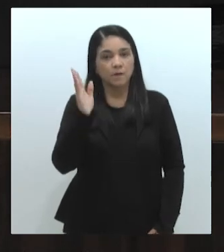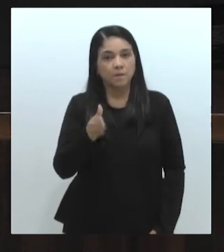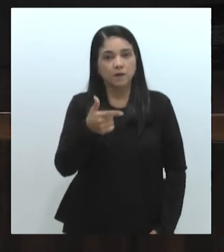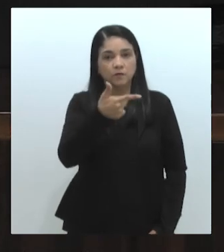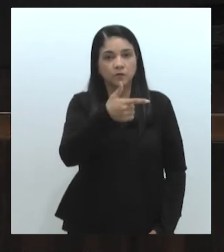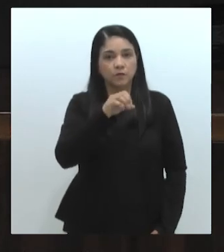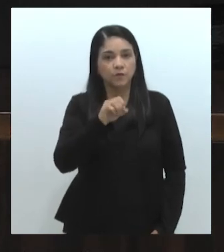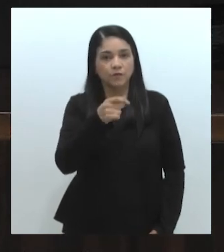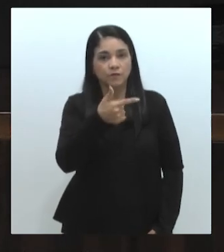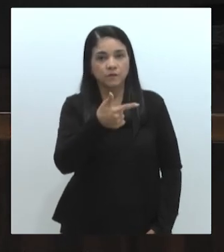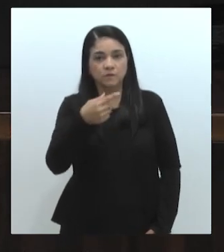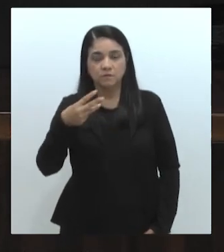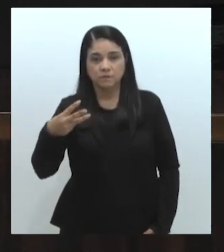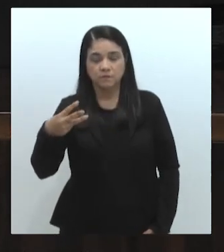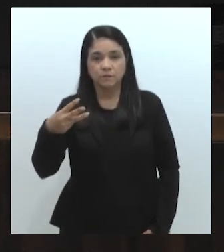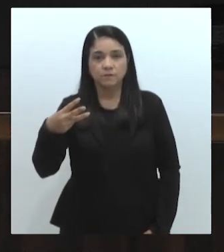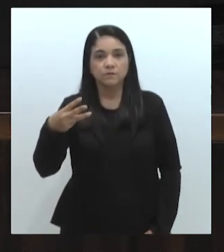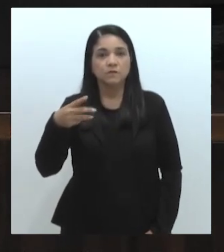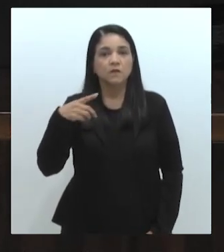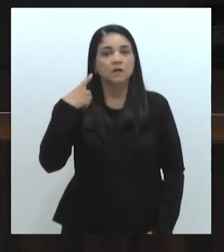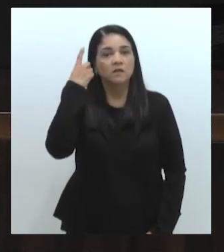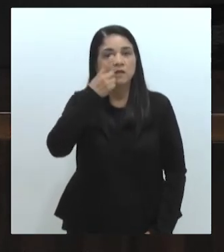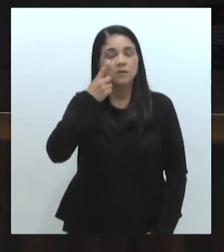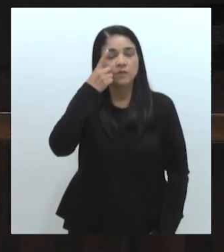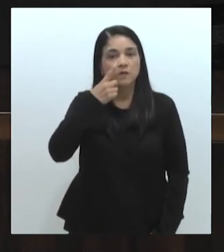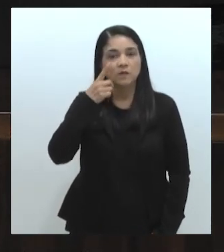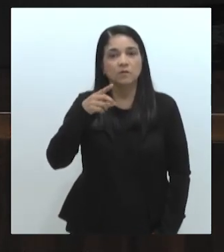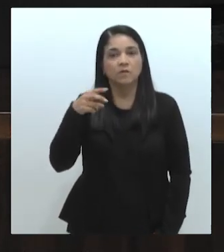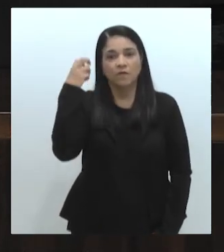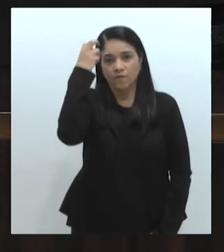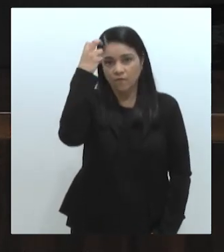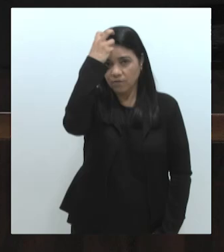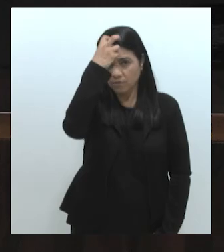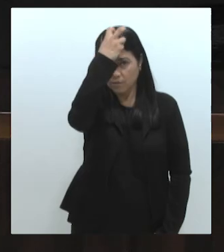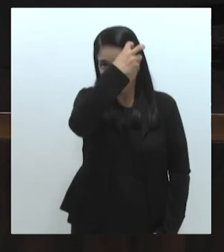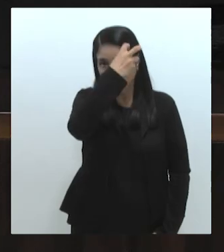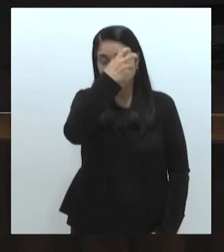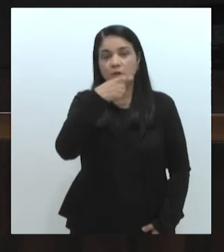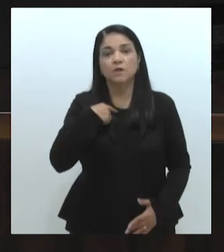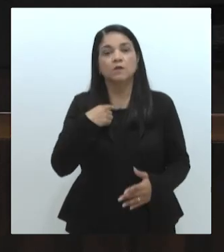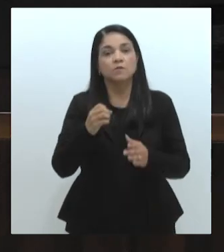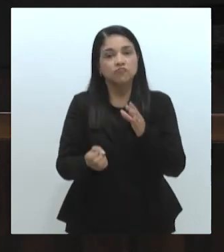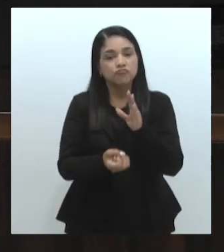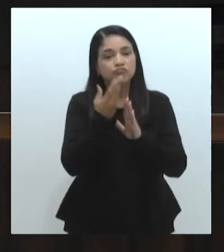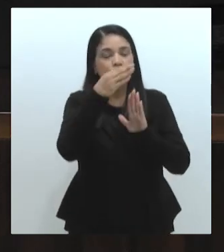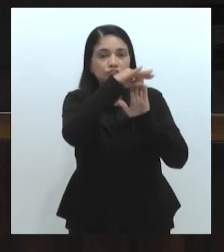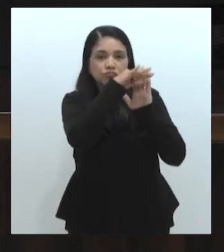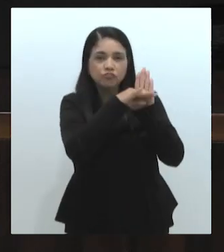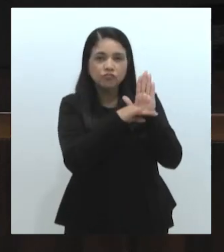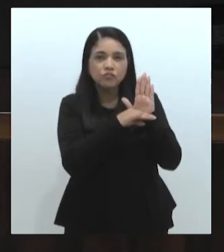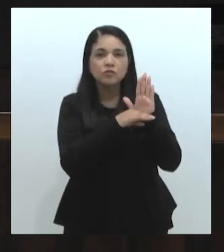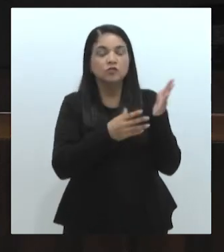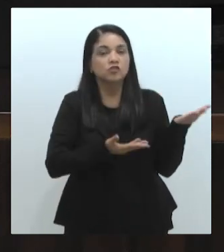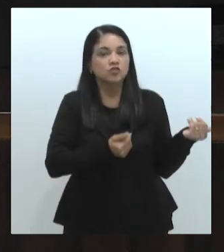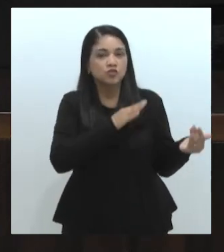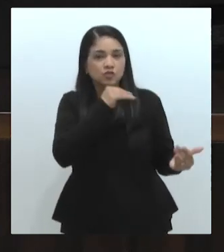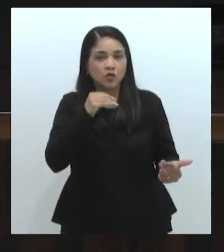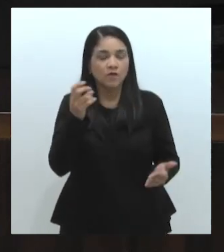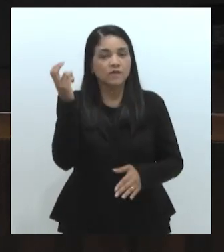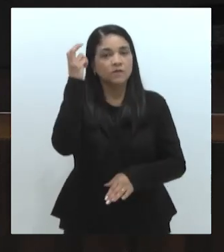de 2023, de autoria da deputada Verônica Lima, que institui o programa Jovem Monitor